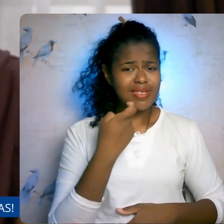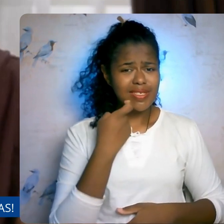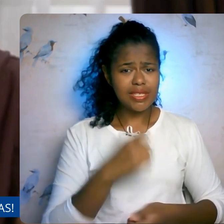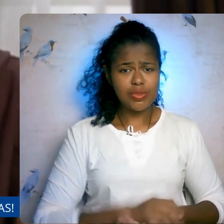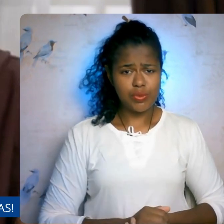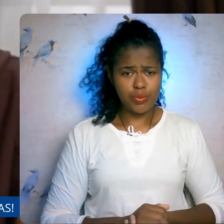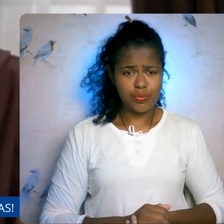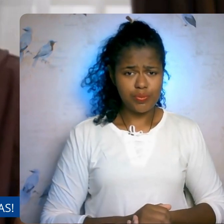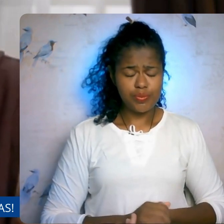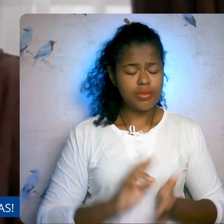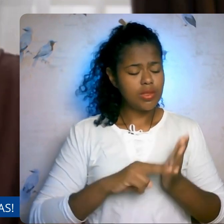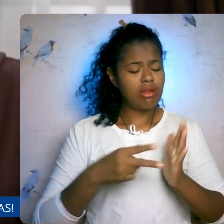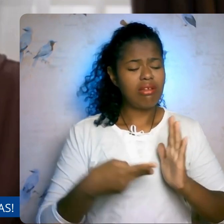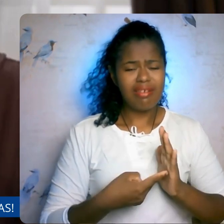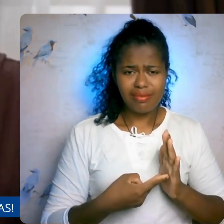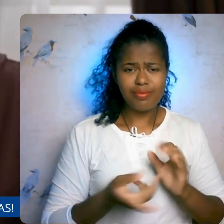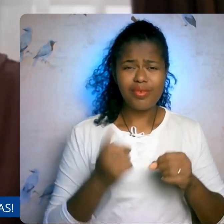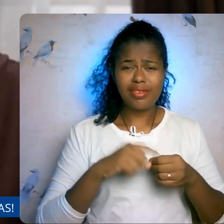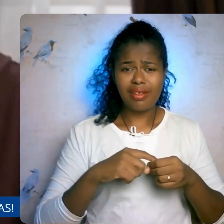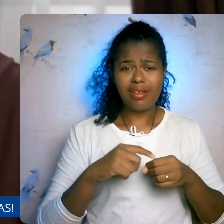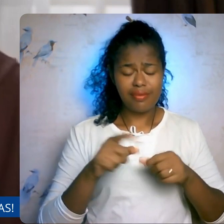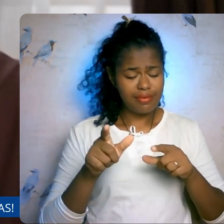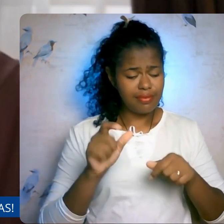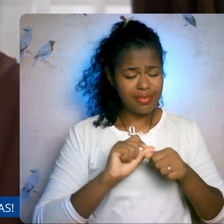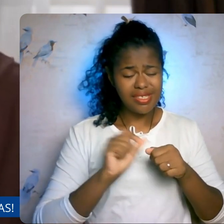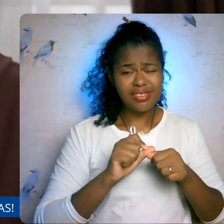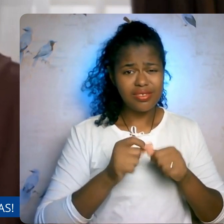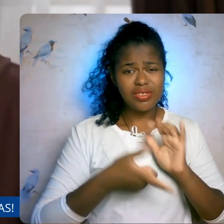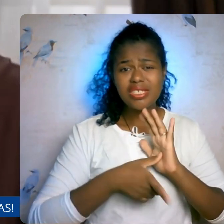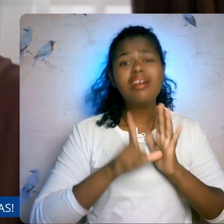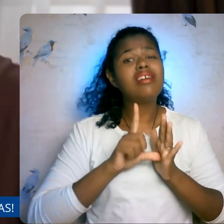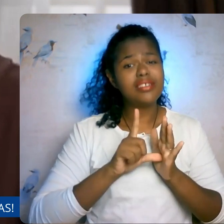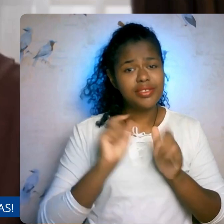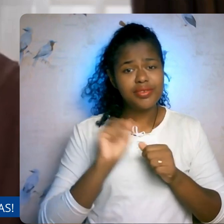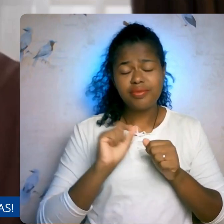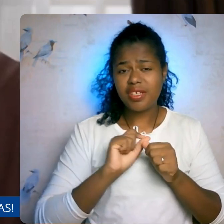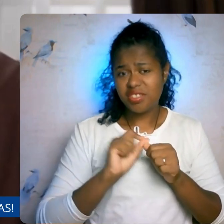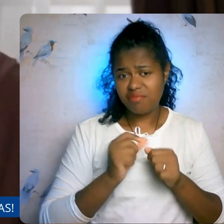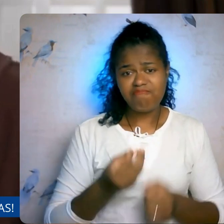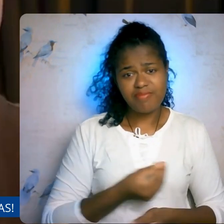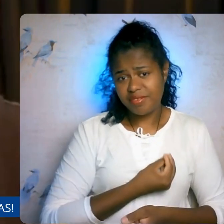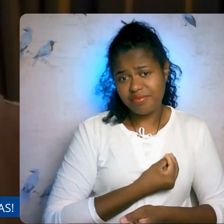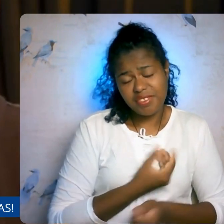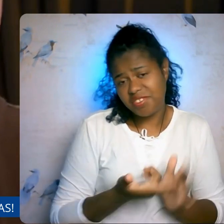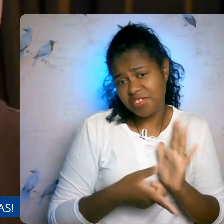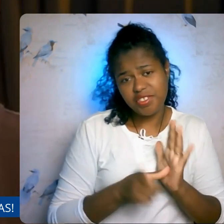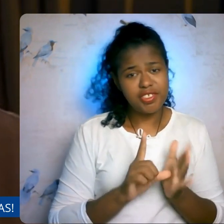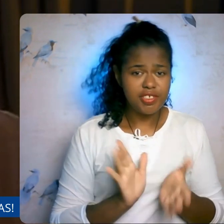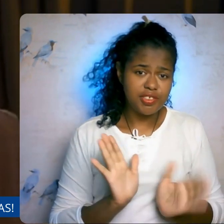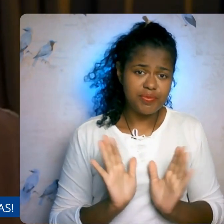minha vida passada. Eu vou voltar a pescar peixe. Eu vou voltar à minha vida de